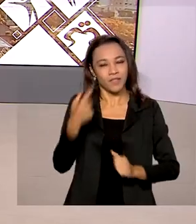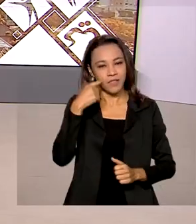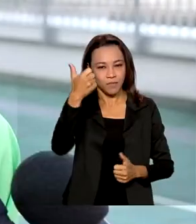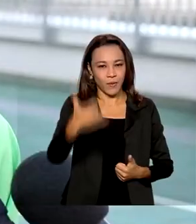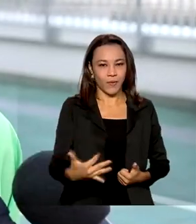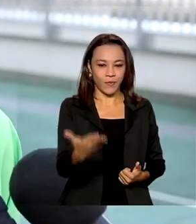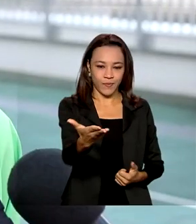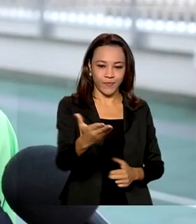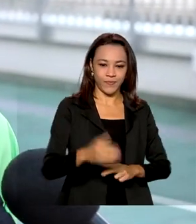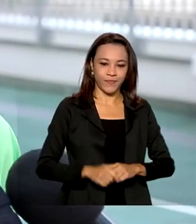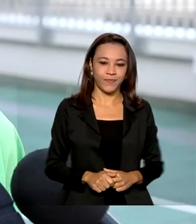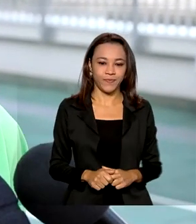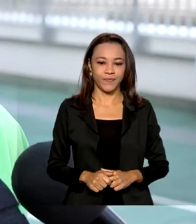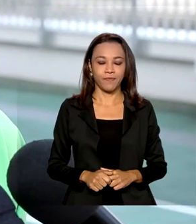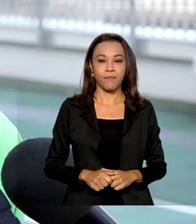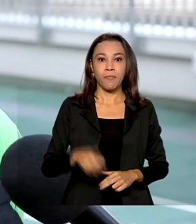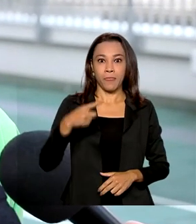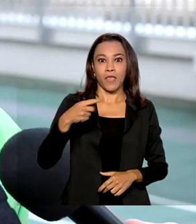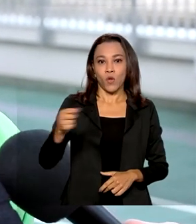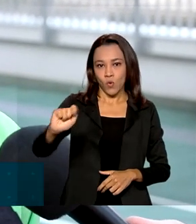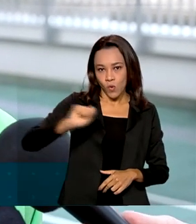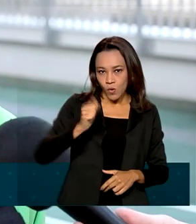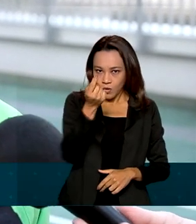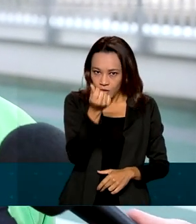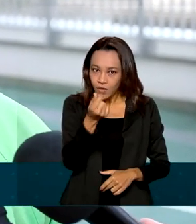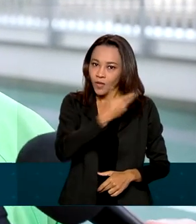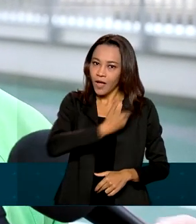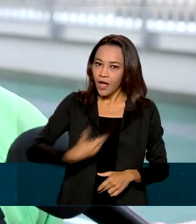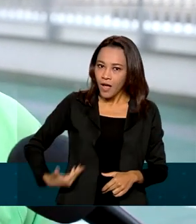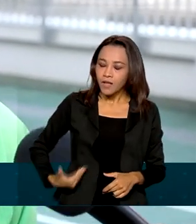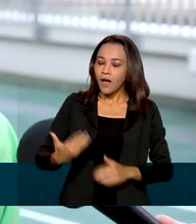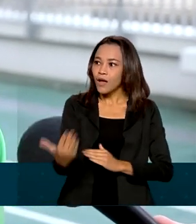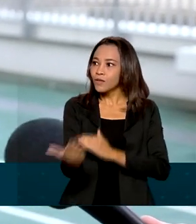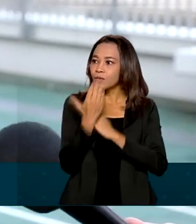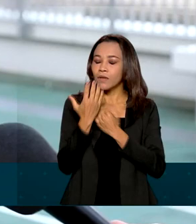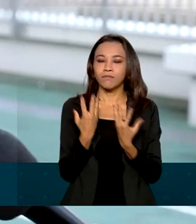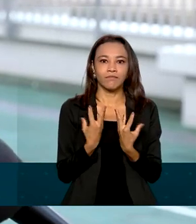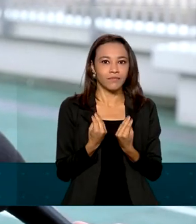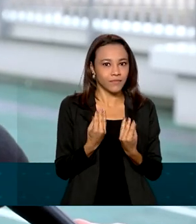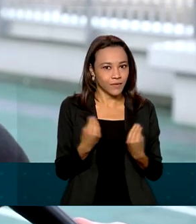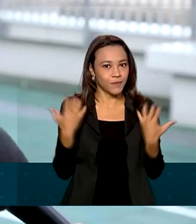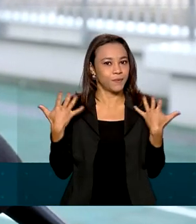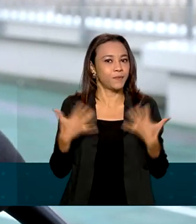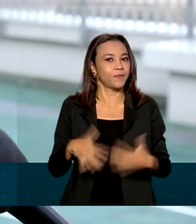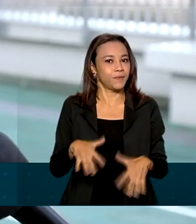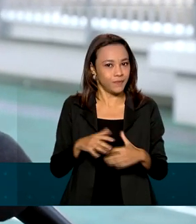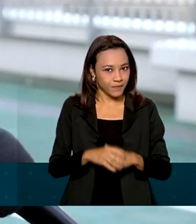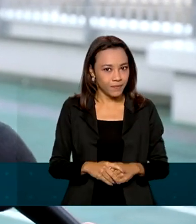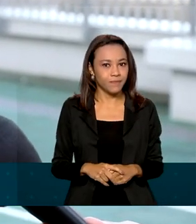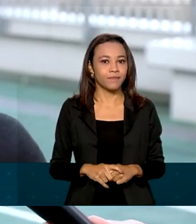benefício eu posso atleta tem me ajudado bastante sabe tipo